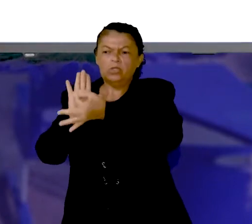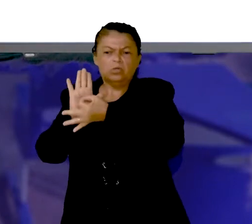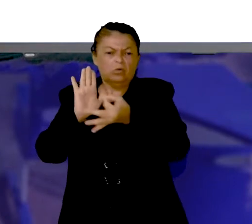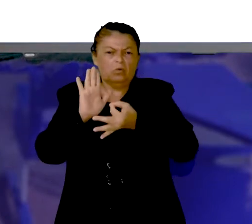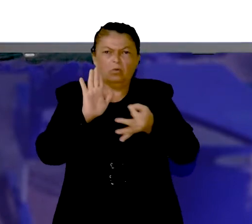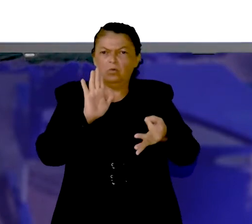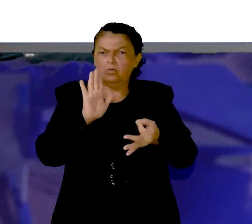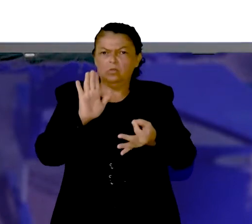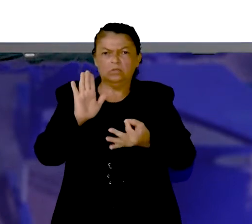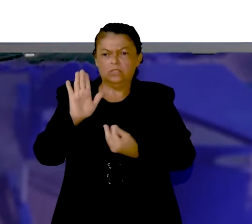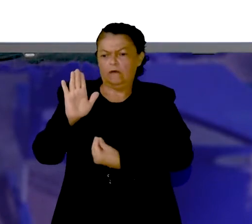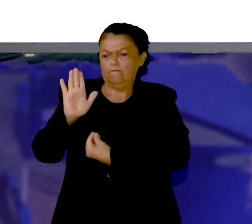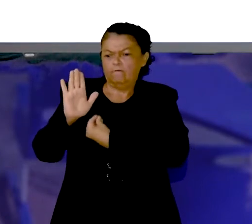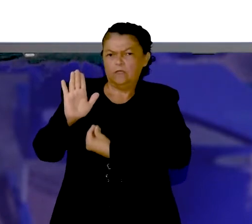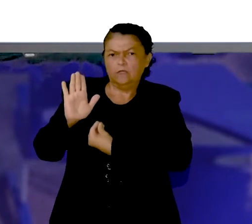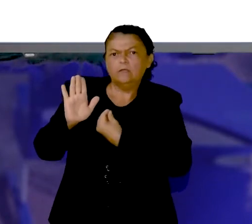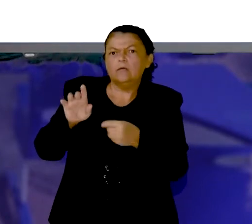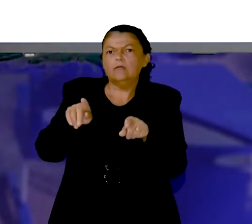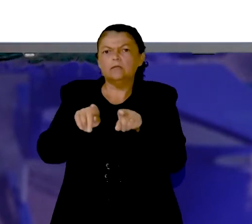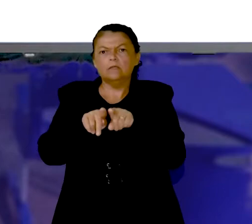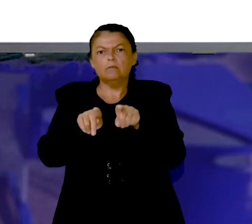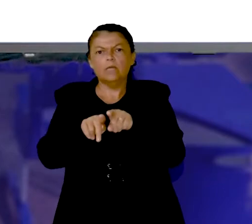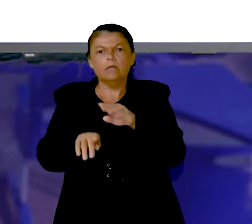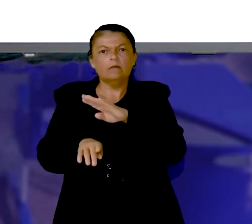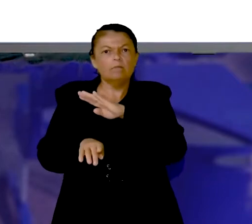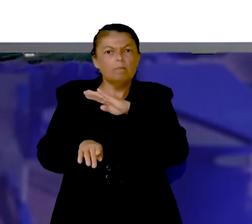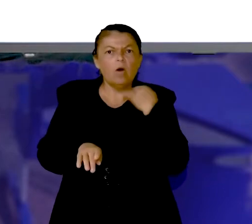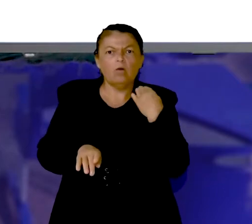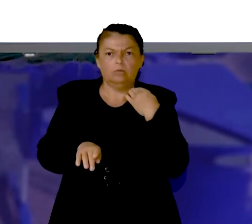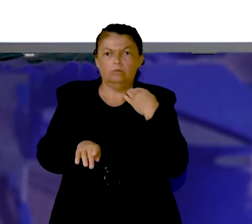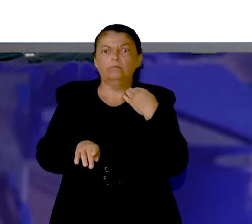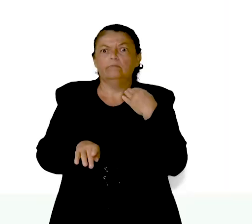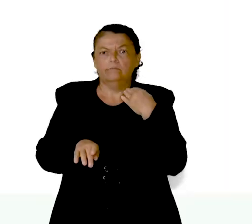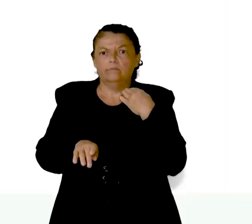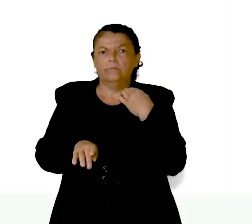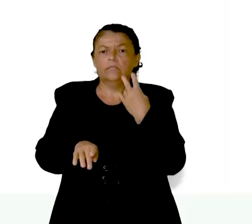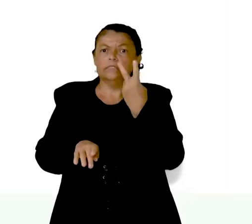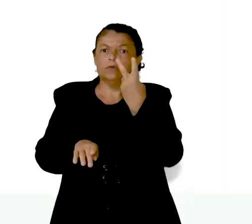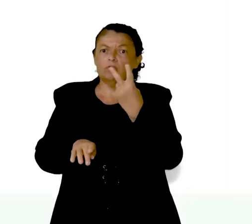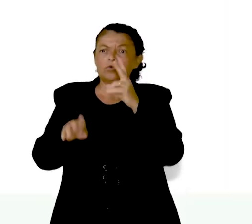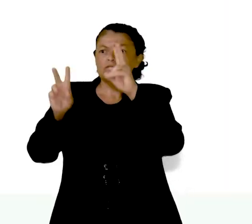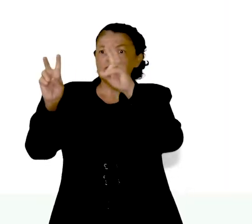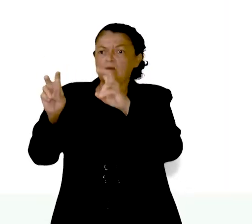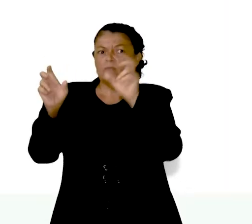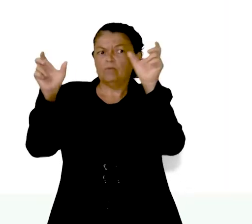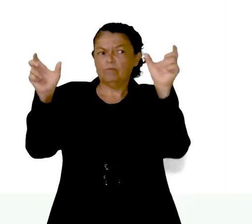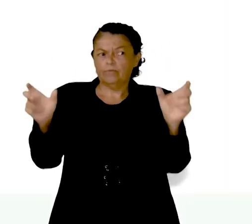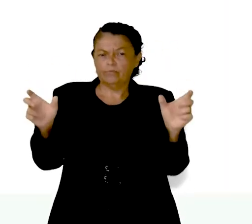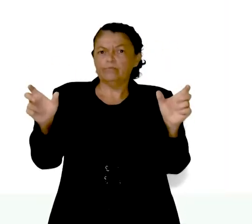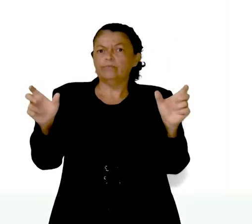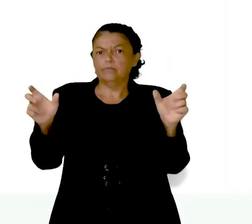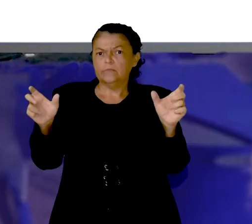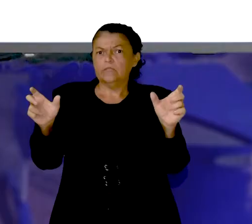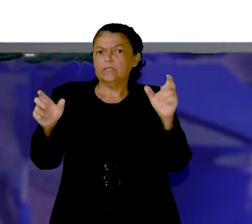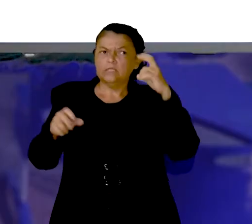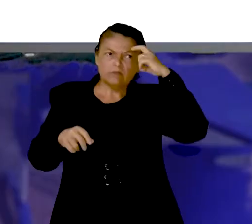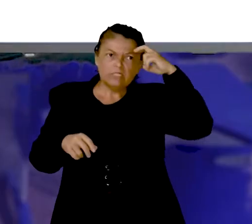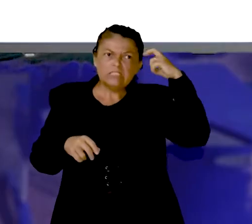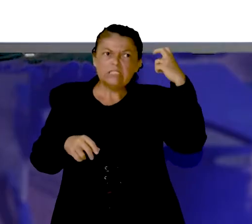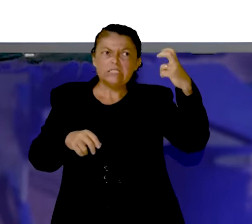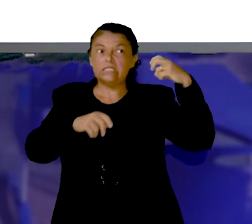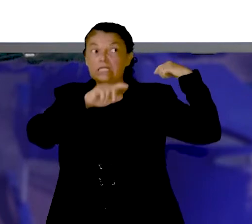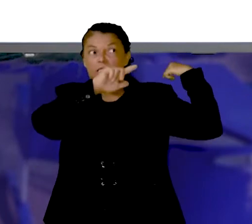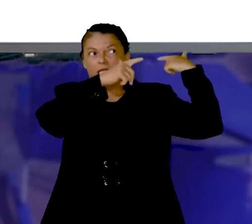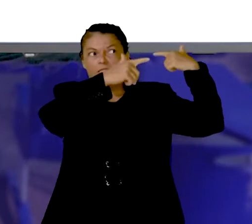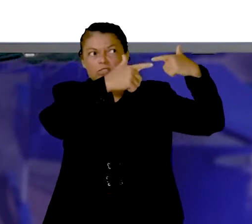como a morte. Então, essas linguagens próprias dessas religiões, dessas tradições religiosas, elas